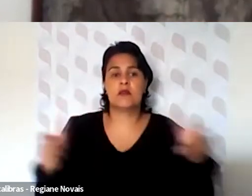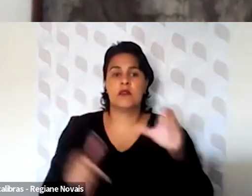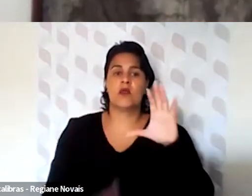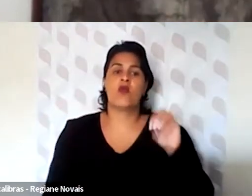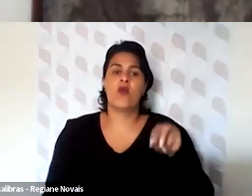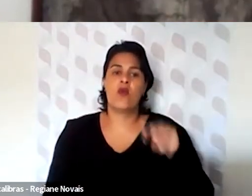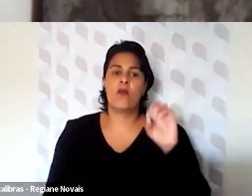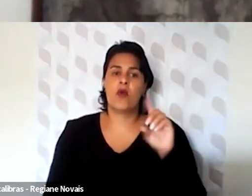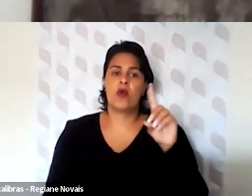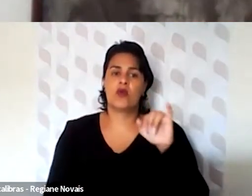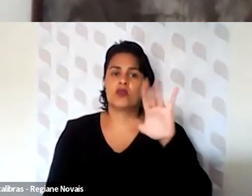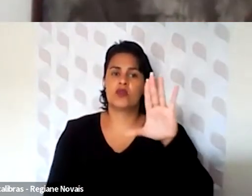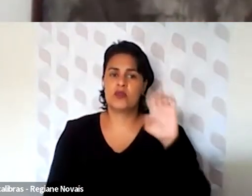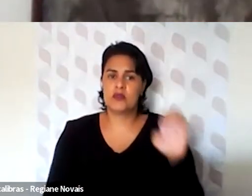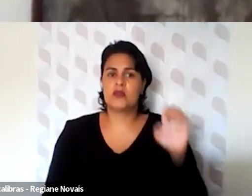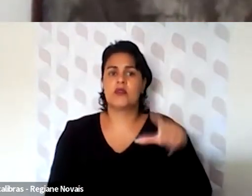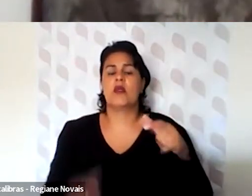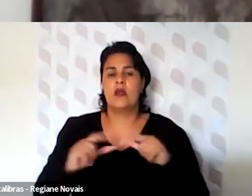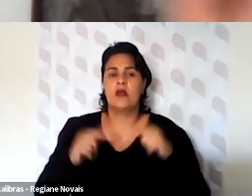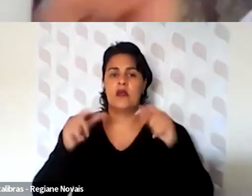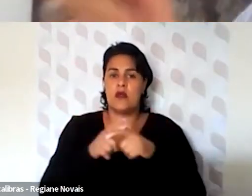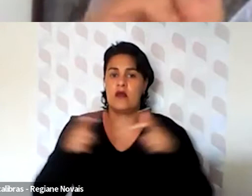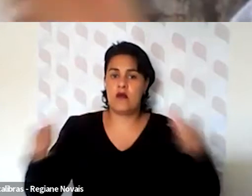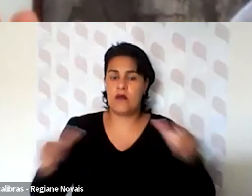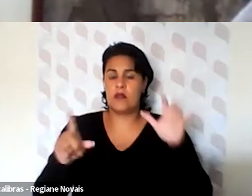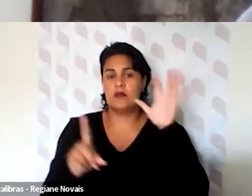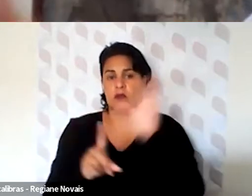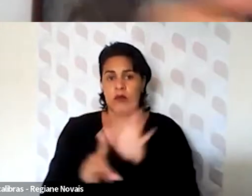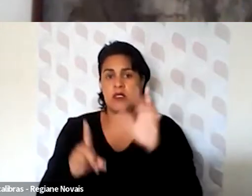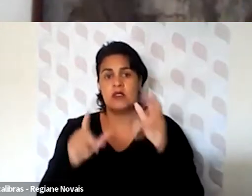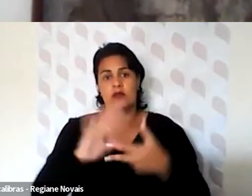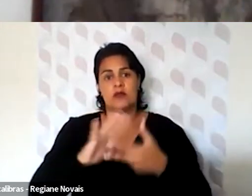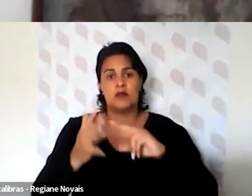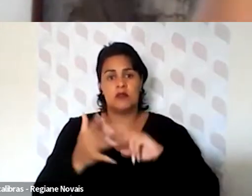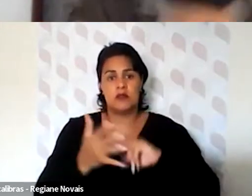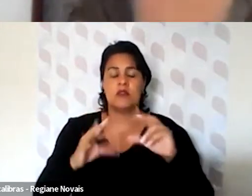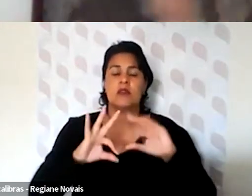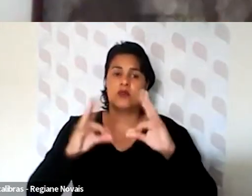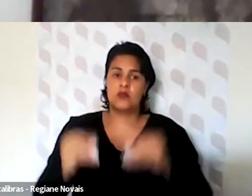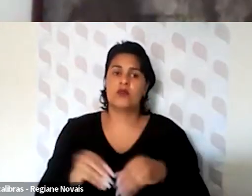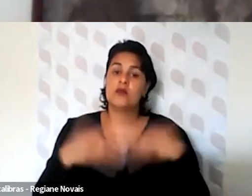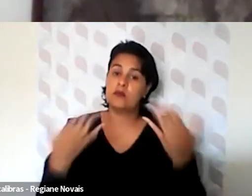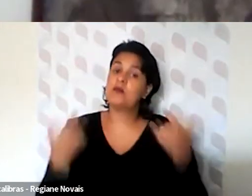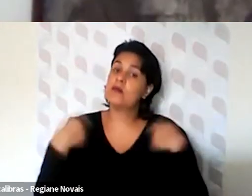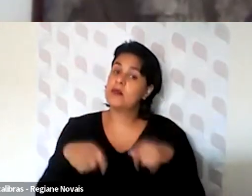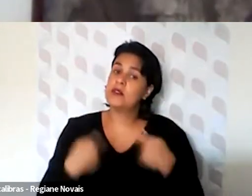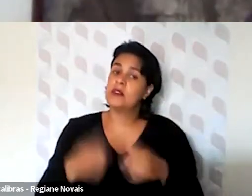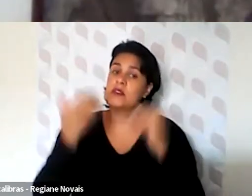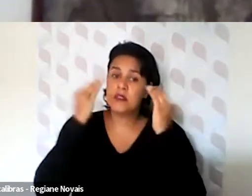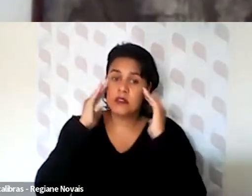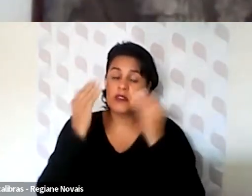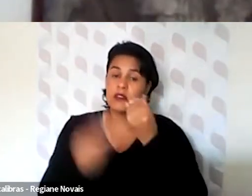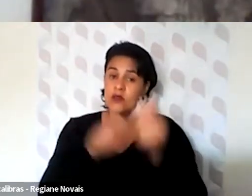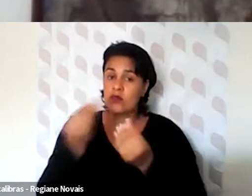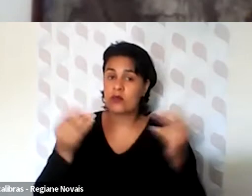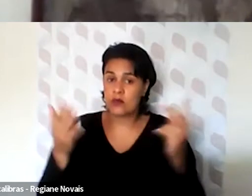aumento, com impactos significativos nas nossas vidas em todos os países do mundo. Então, é preciso entender como é que essa equação está colocada para